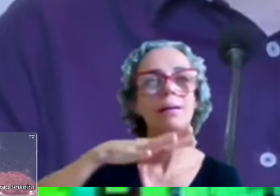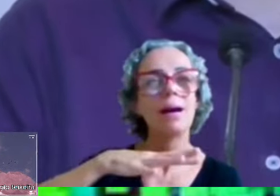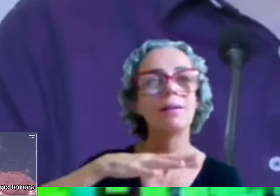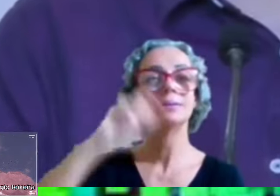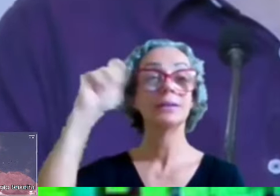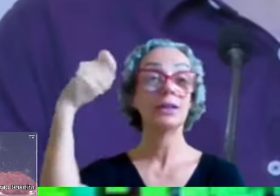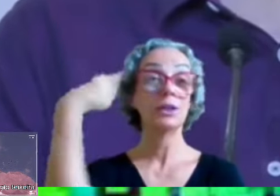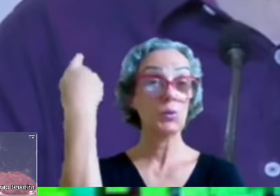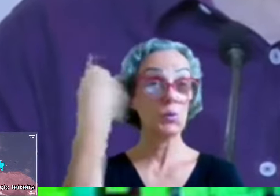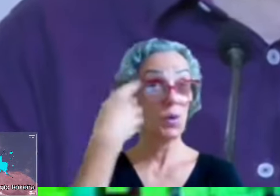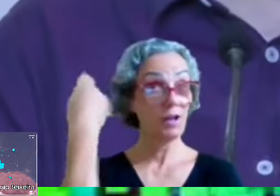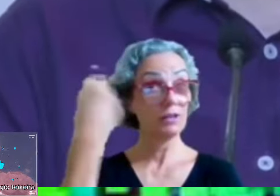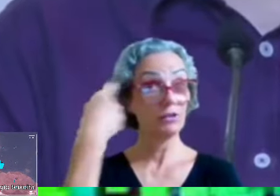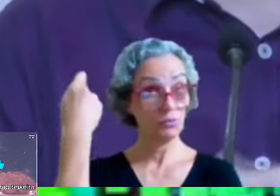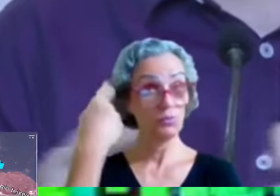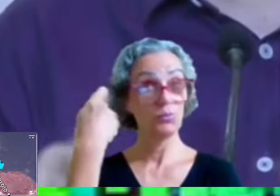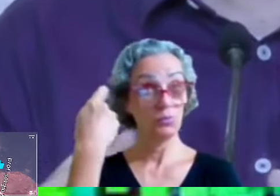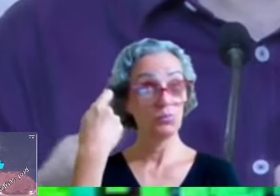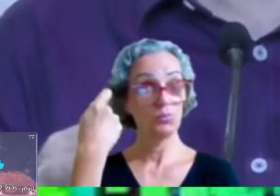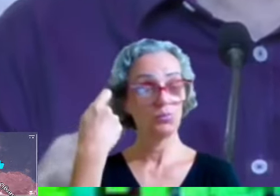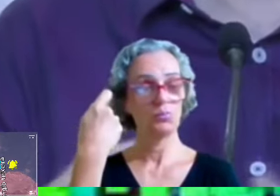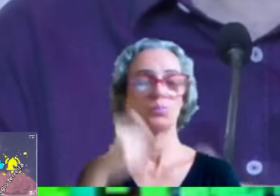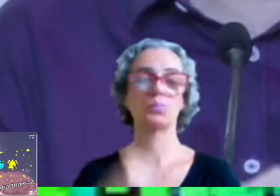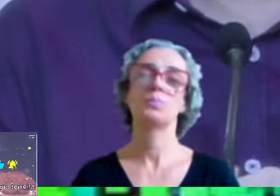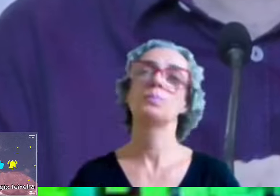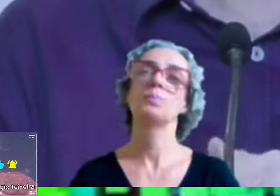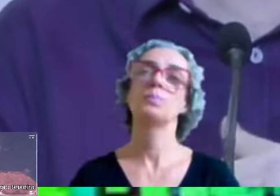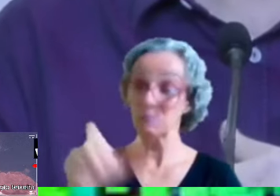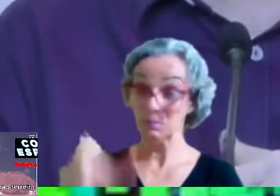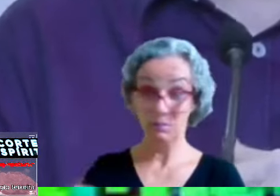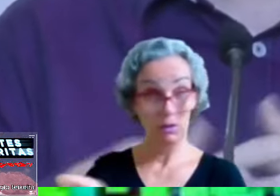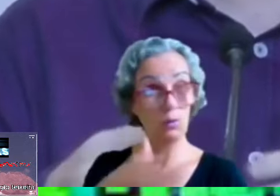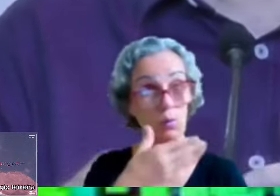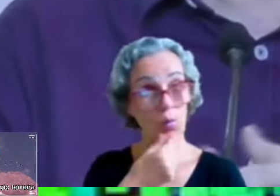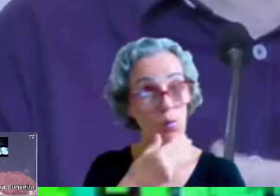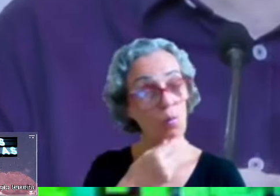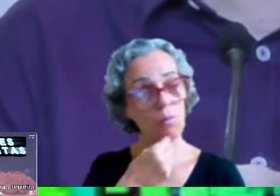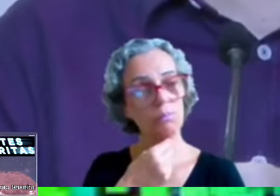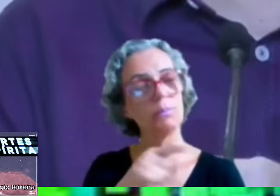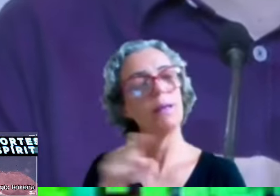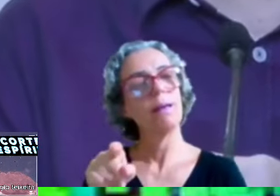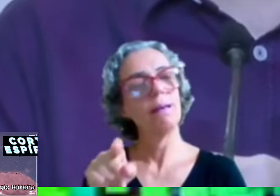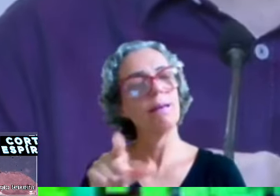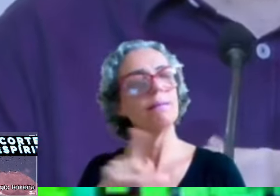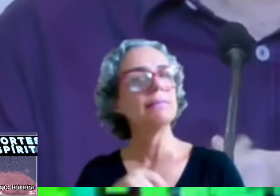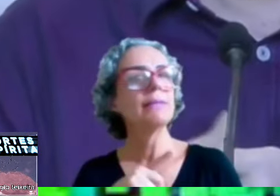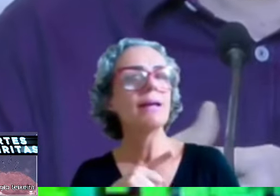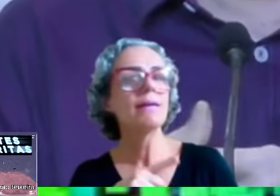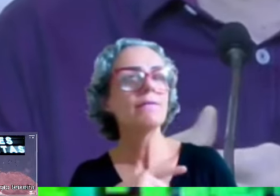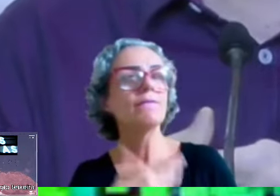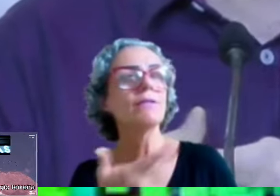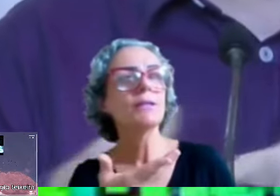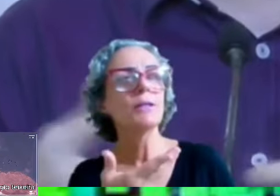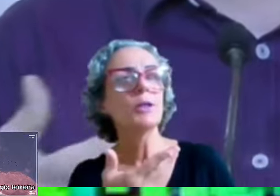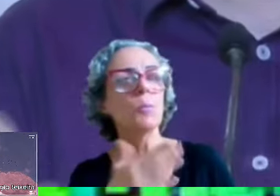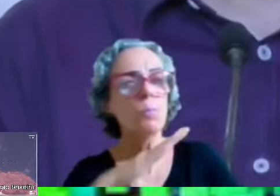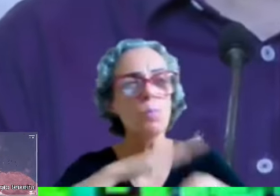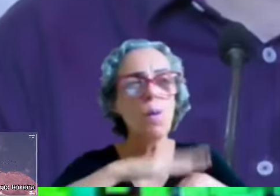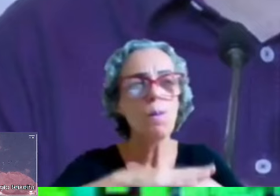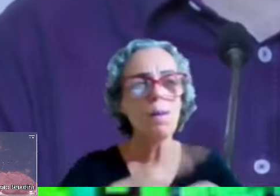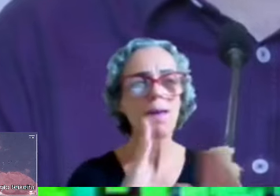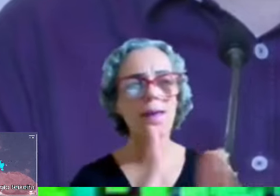E ele teve o cuidado, naqueles dias menos tecnológicos, de gravar